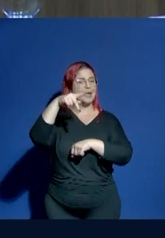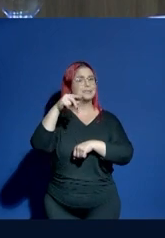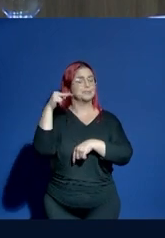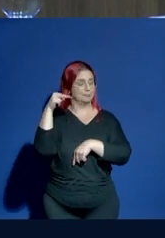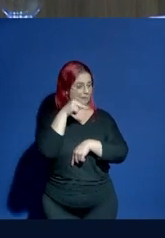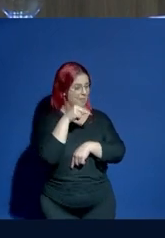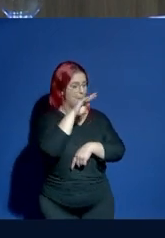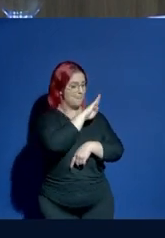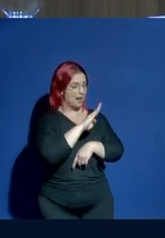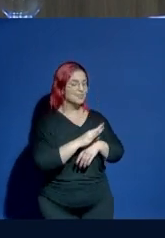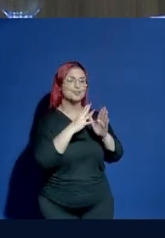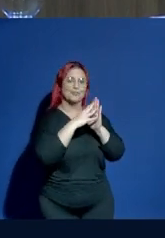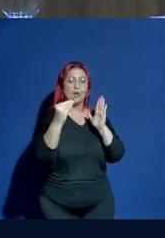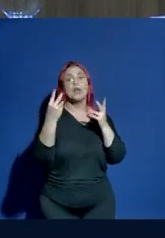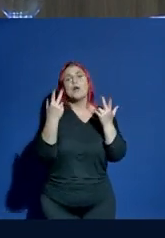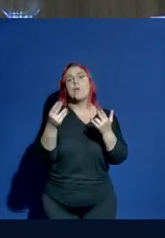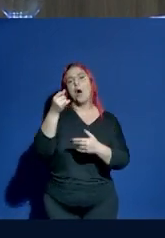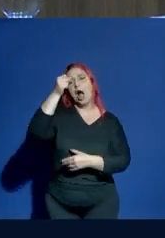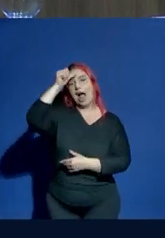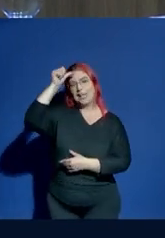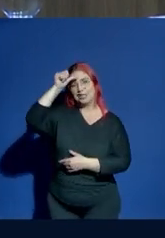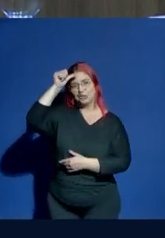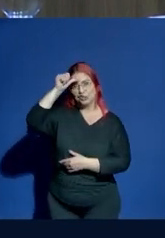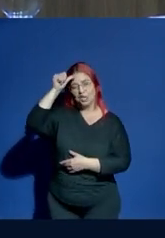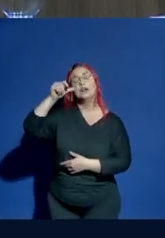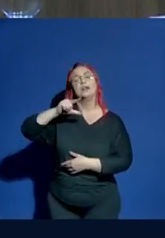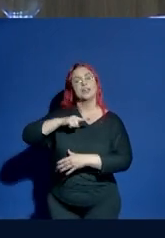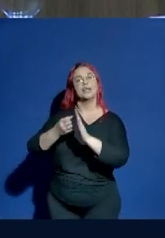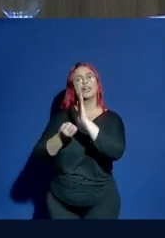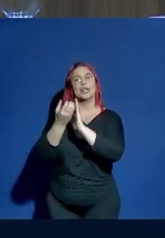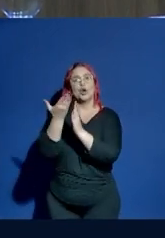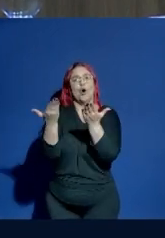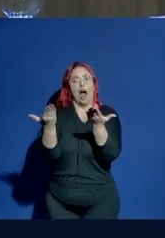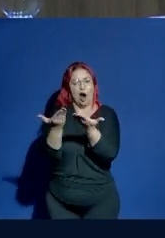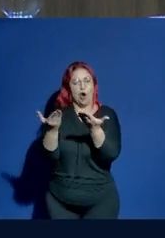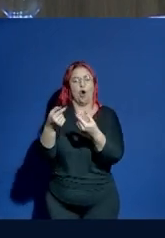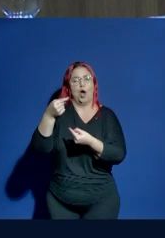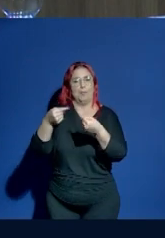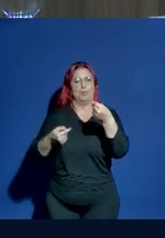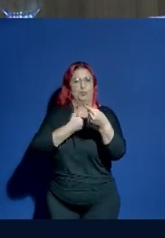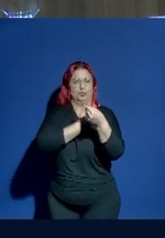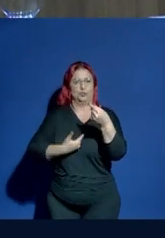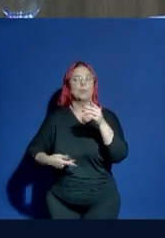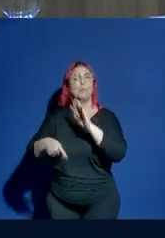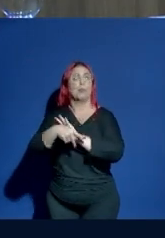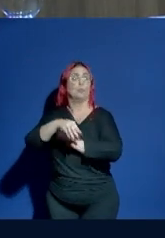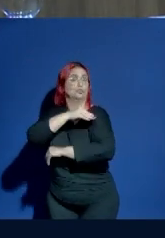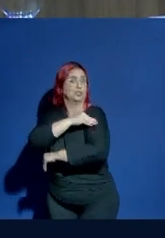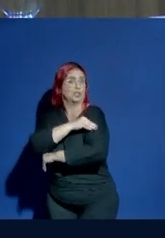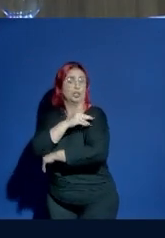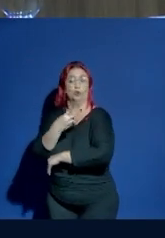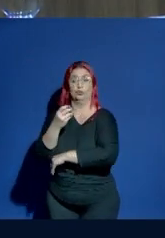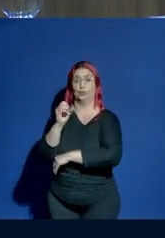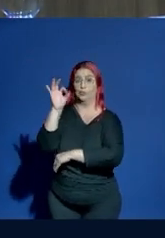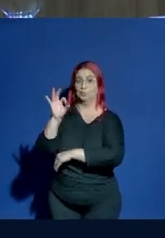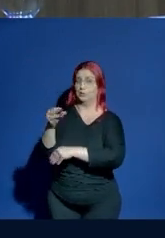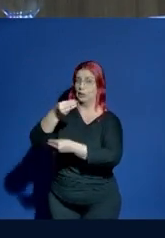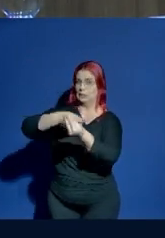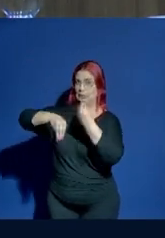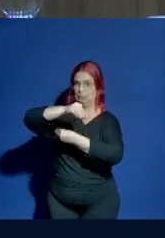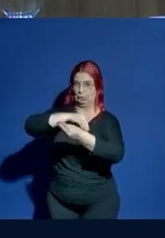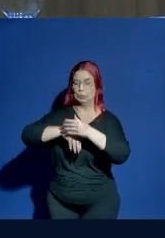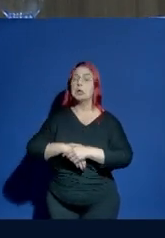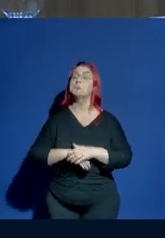de biocombustíveis. A Índia é um exemplo recente, né, que criou um grande programa de inclusão de etanol, 20% de mistura. Então,